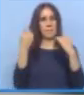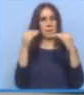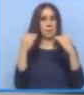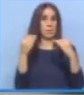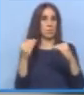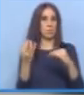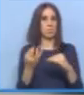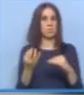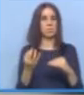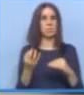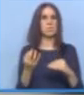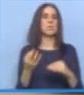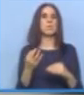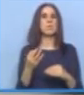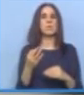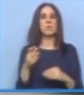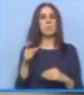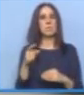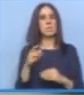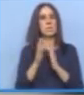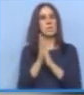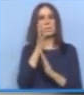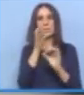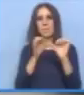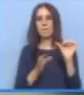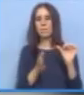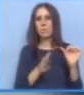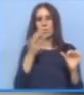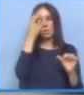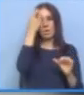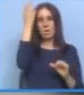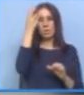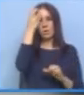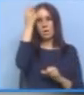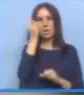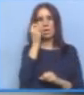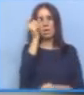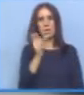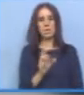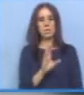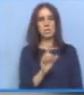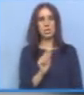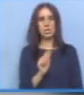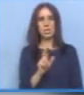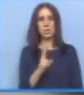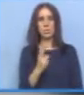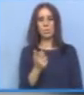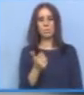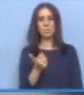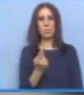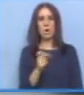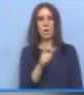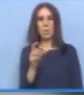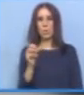pregou a palavra de Deus durante o reinado do rei Jeroboão II,